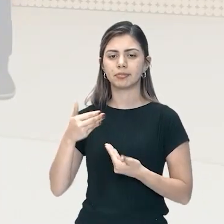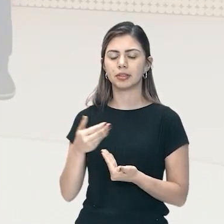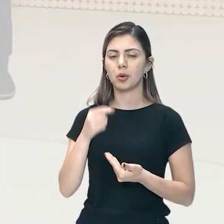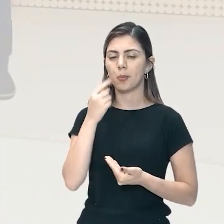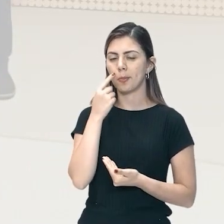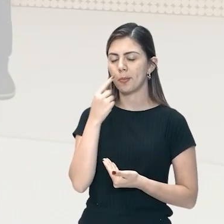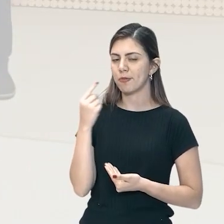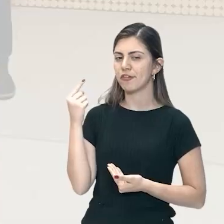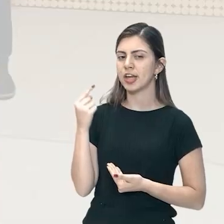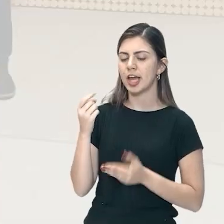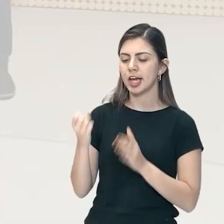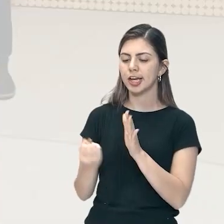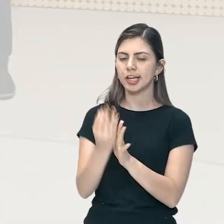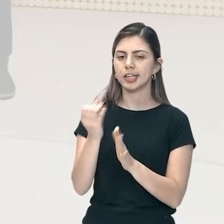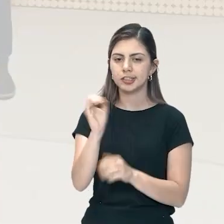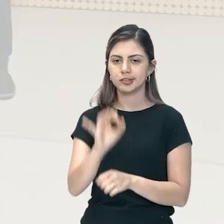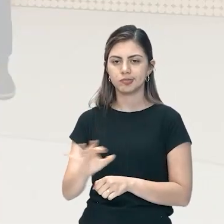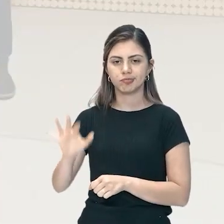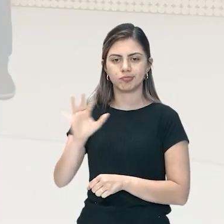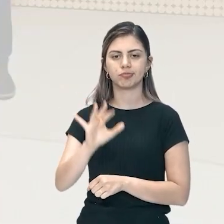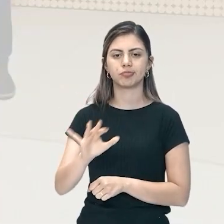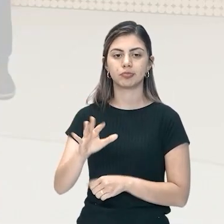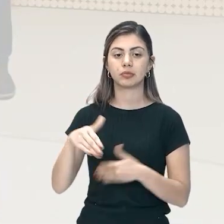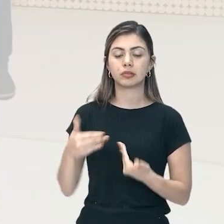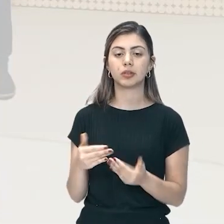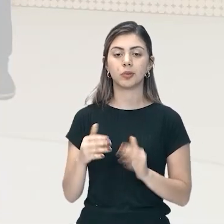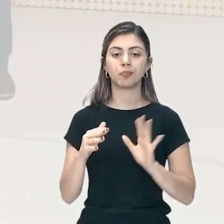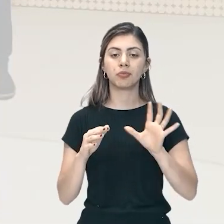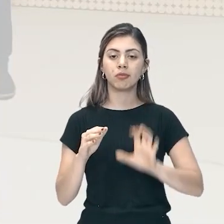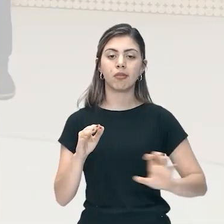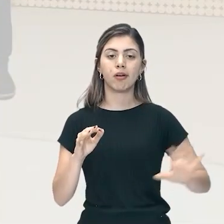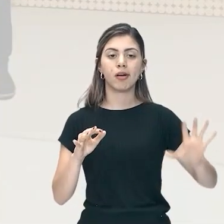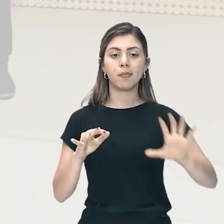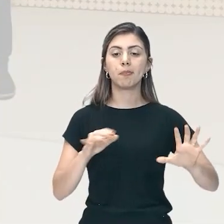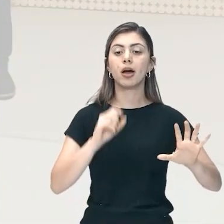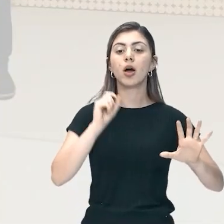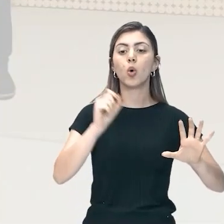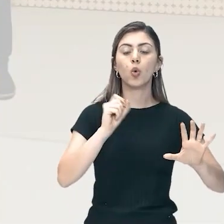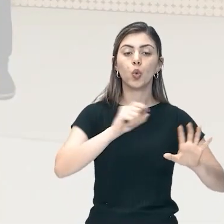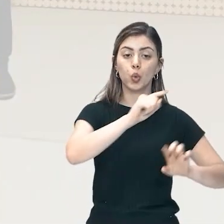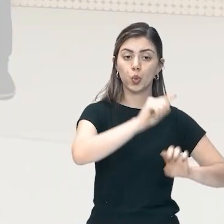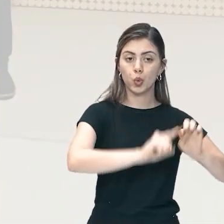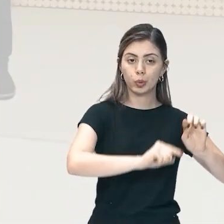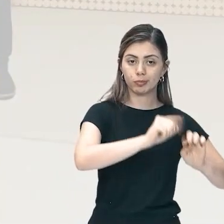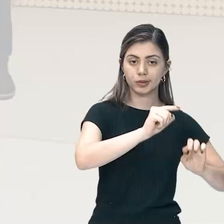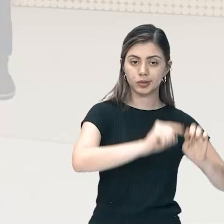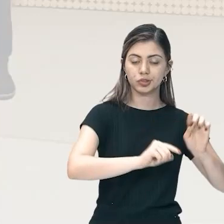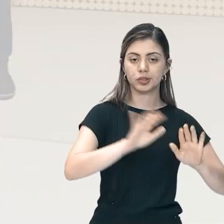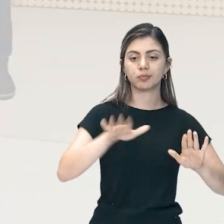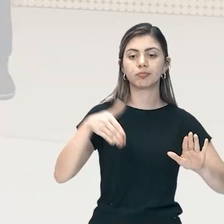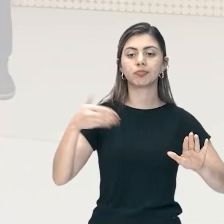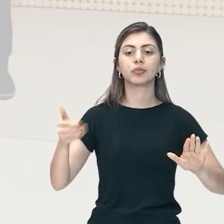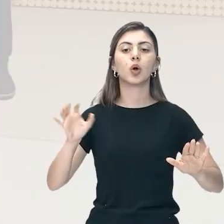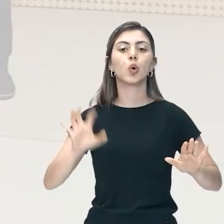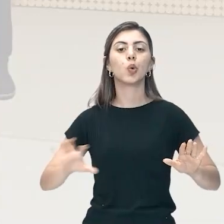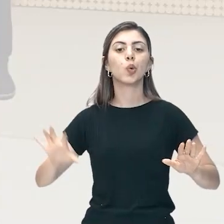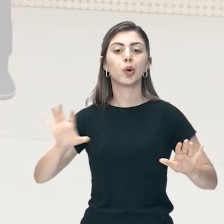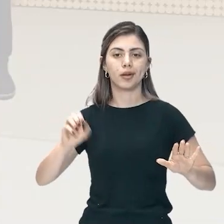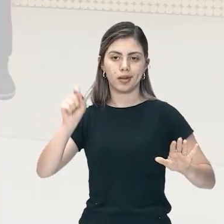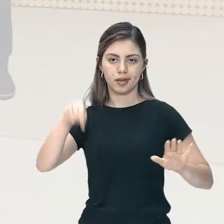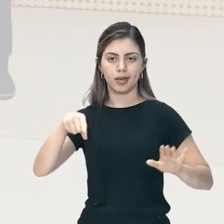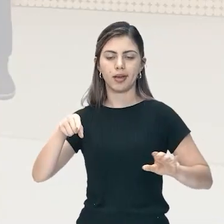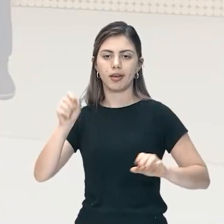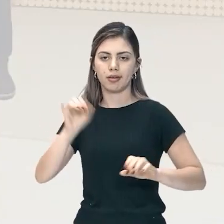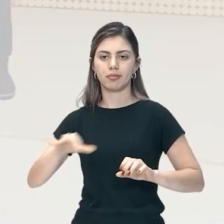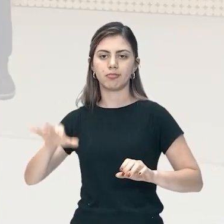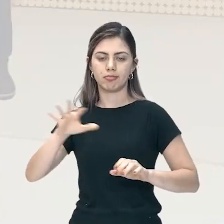imagem. Essa imagem aqui da esquerda é o objeto, tá? E lá na direita é a imagem dele.